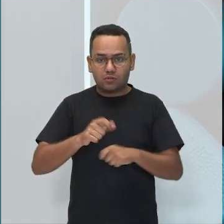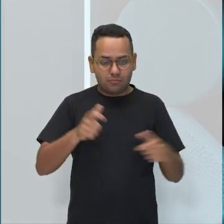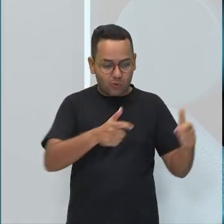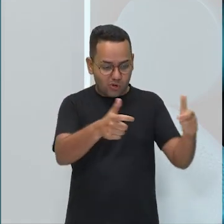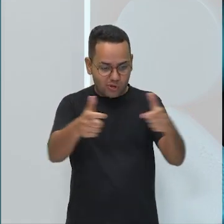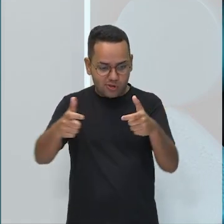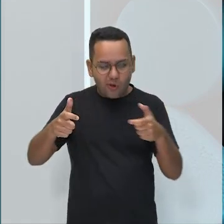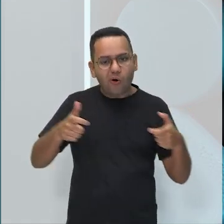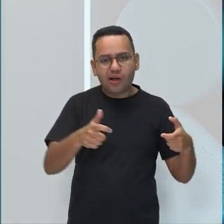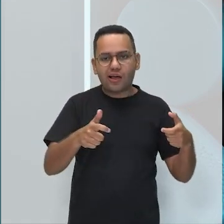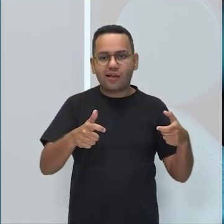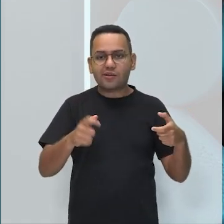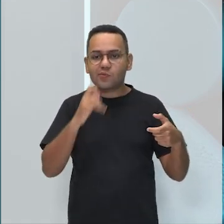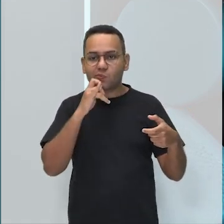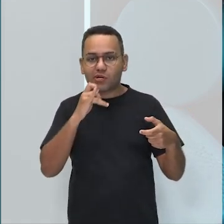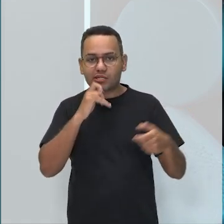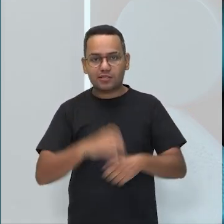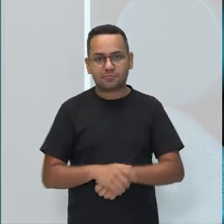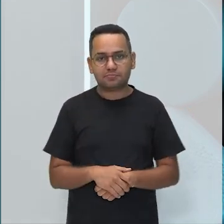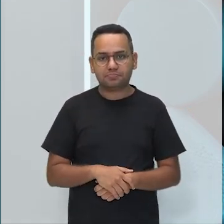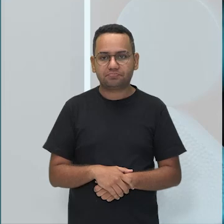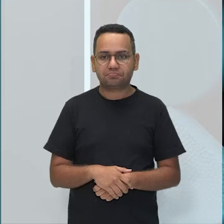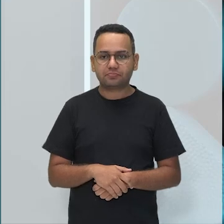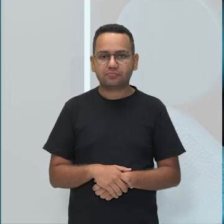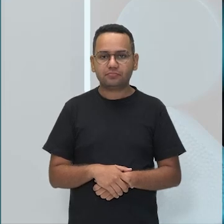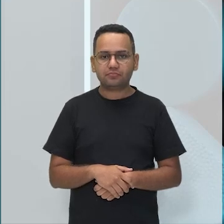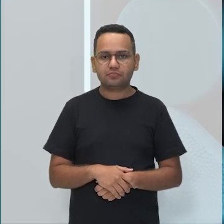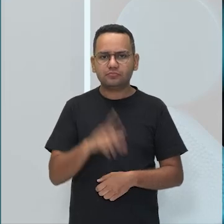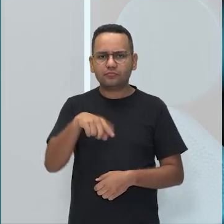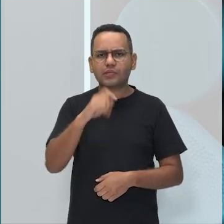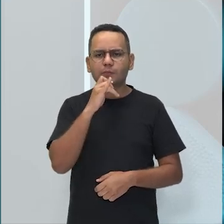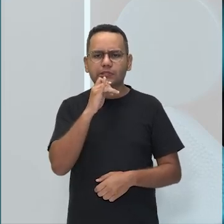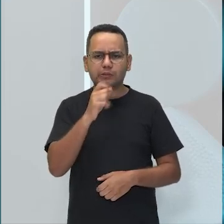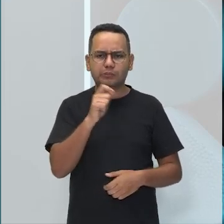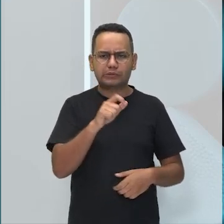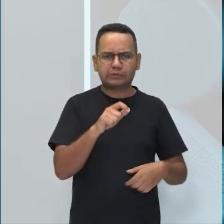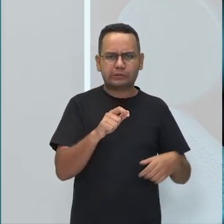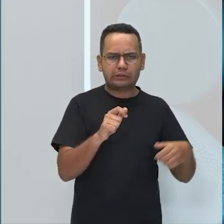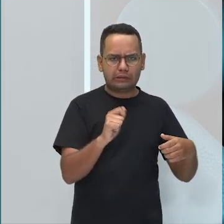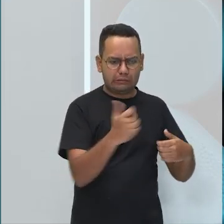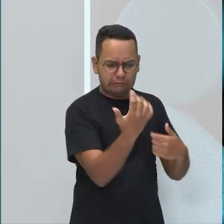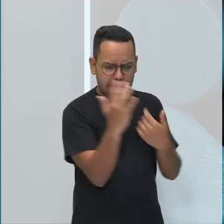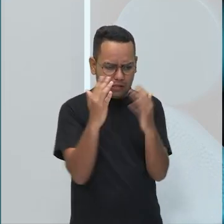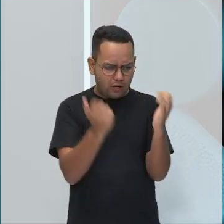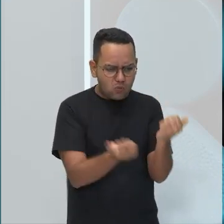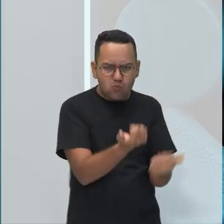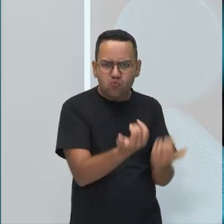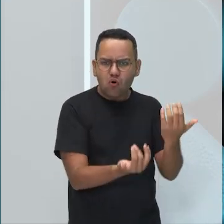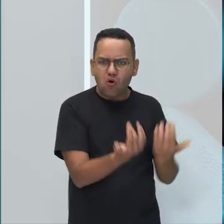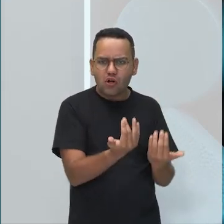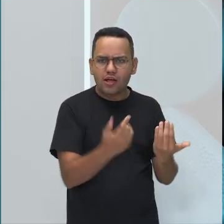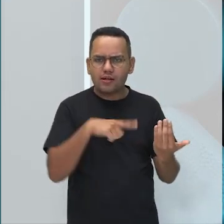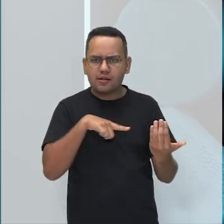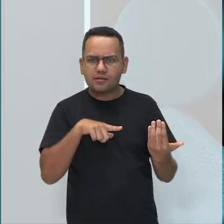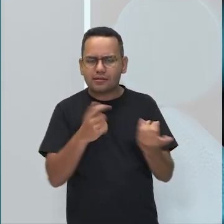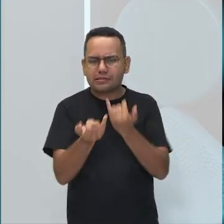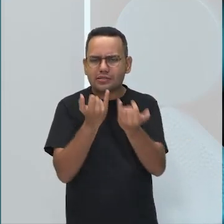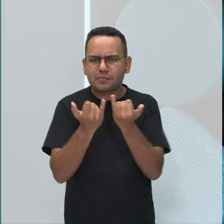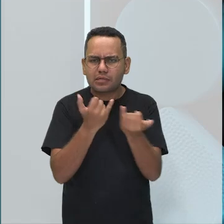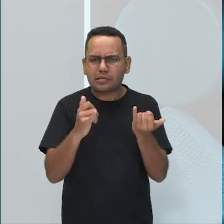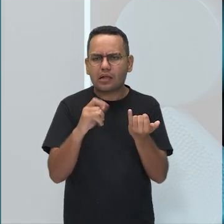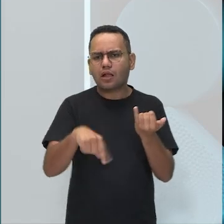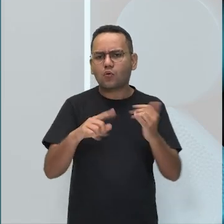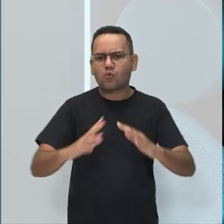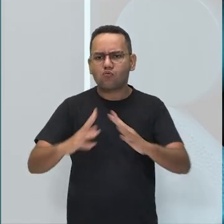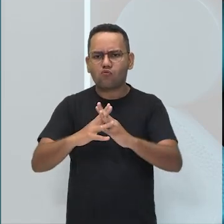a terra arder, qual fogueira de São João? Observem que nós temos aí uma construção de uma imagem em que o